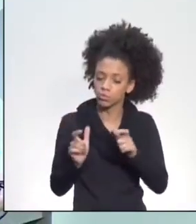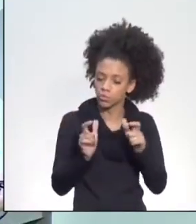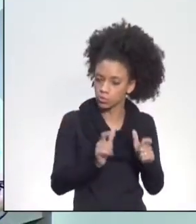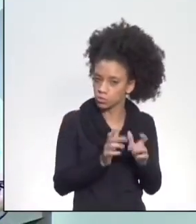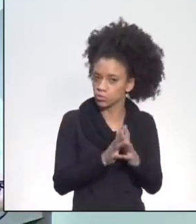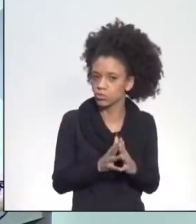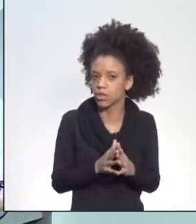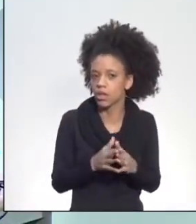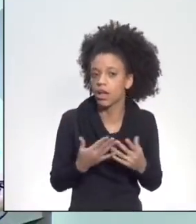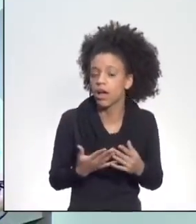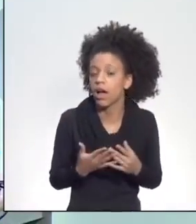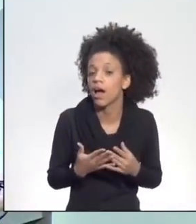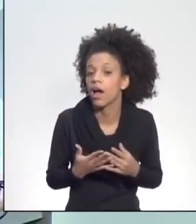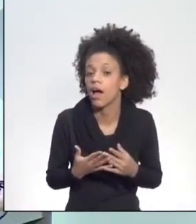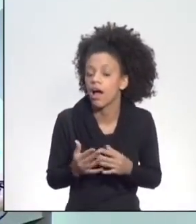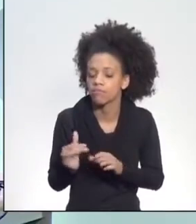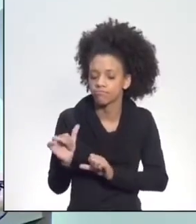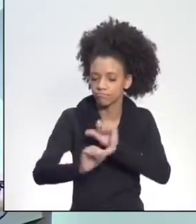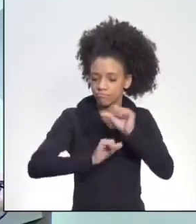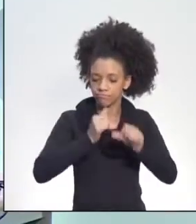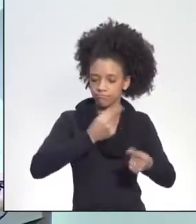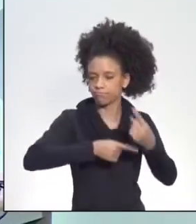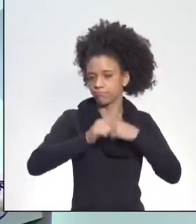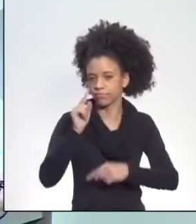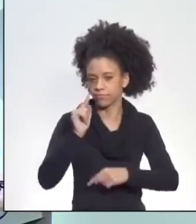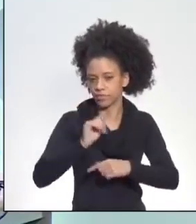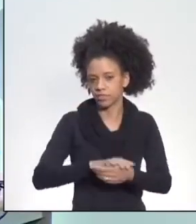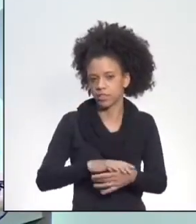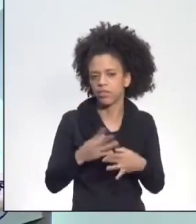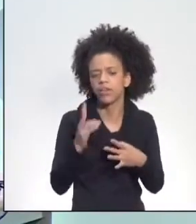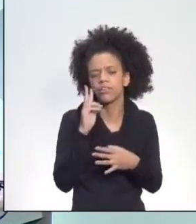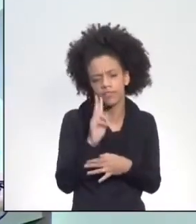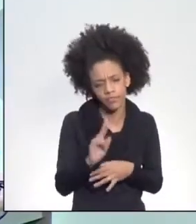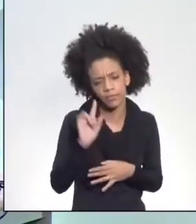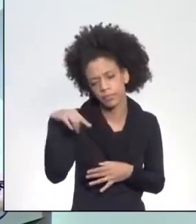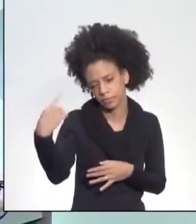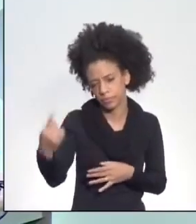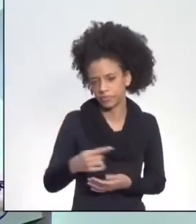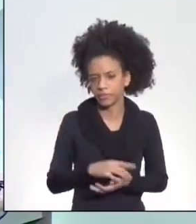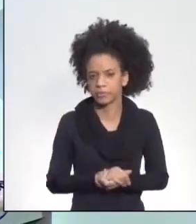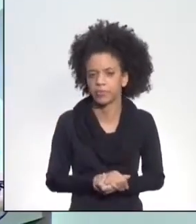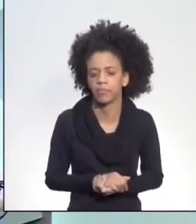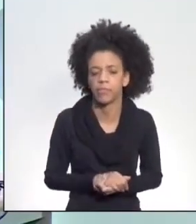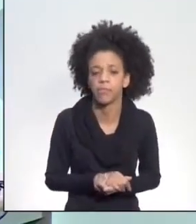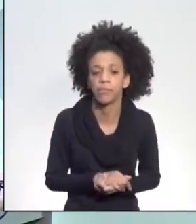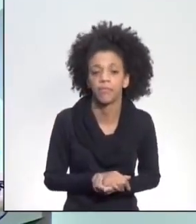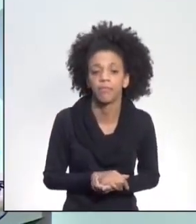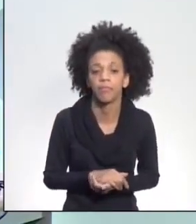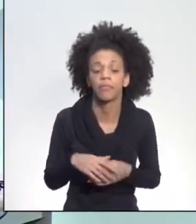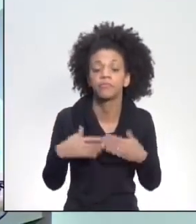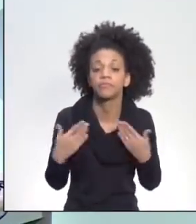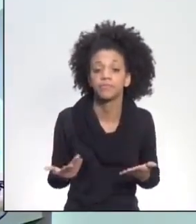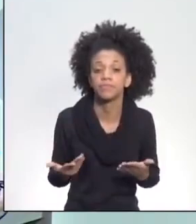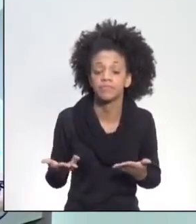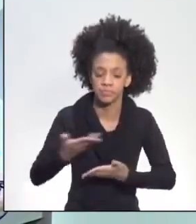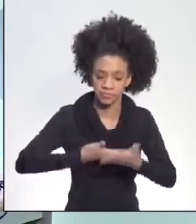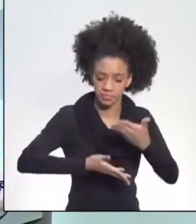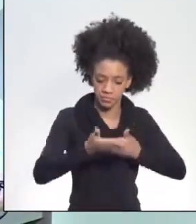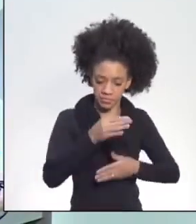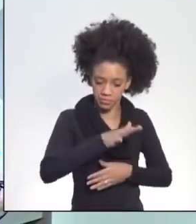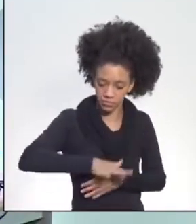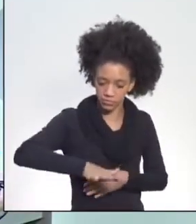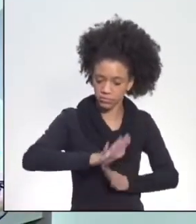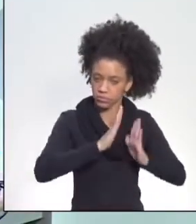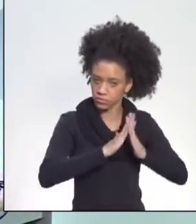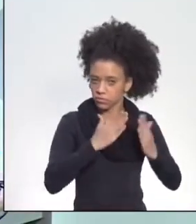né, a recuperação desses lugares. Tá? A gente vai ver um pouquinho isso mais para frente. Tá? E aí a intervenção no espaço escolar. Né? Eu já dei um